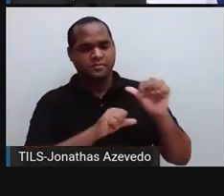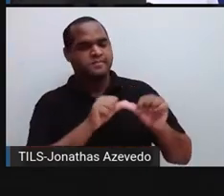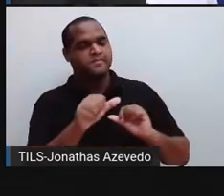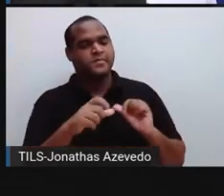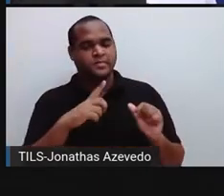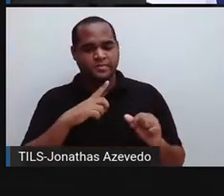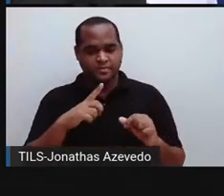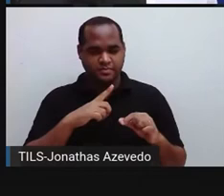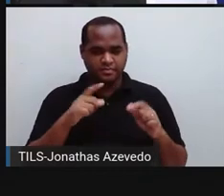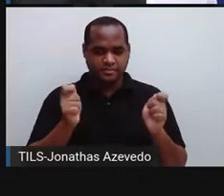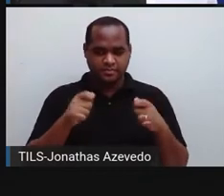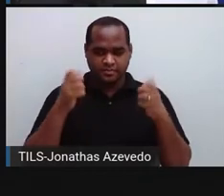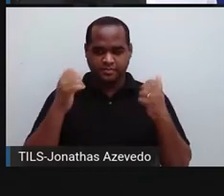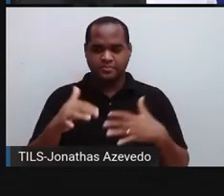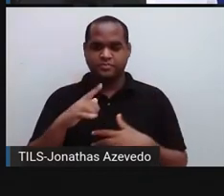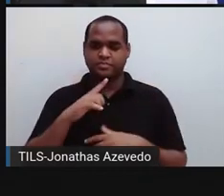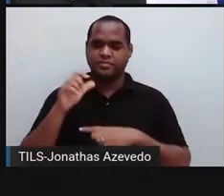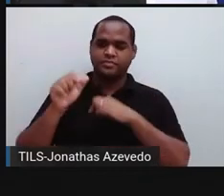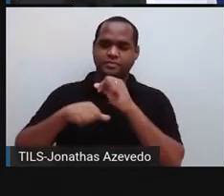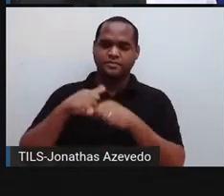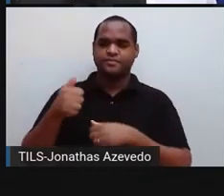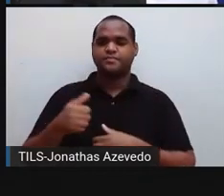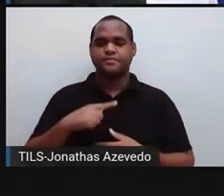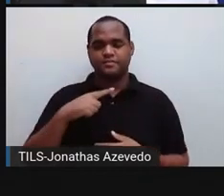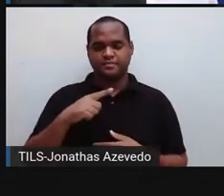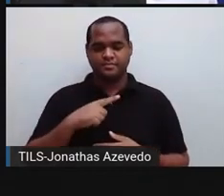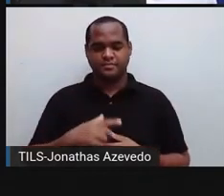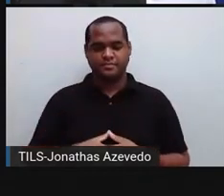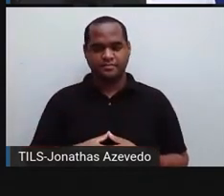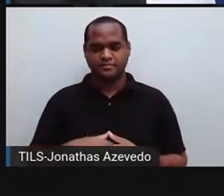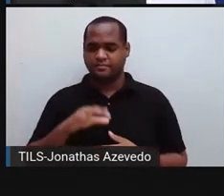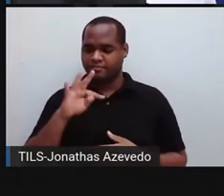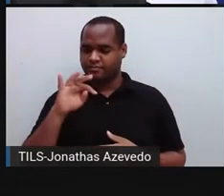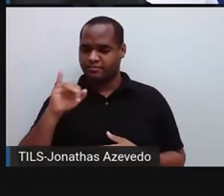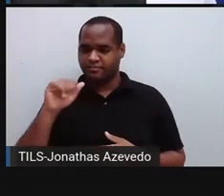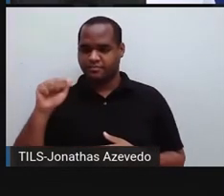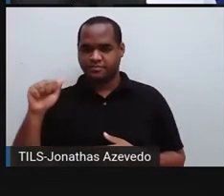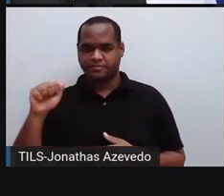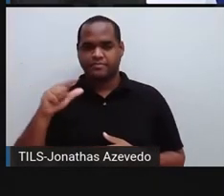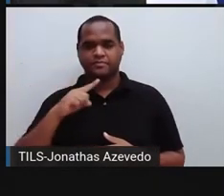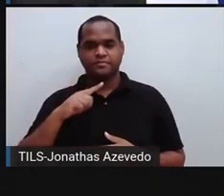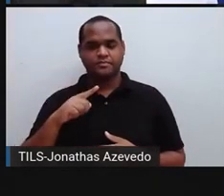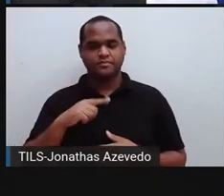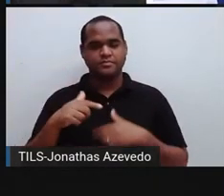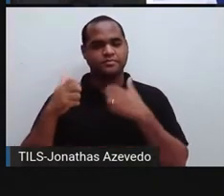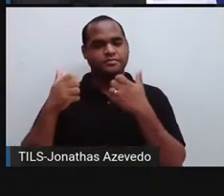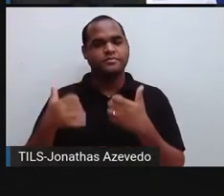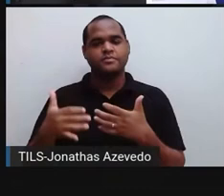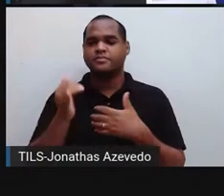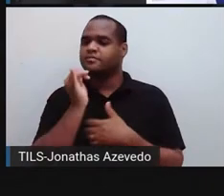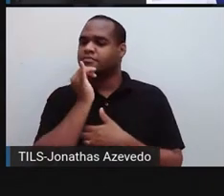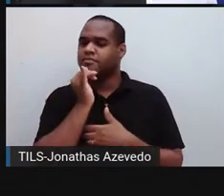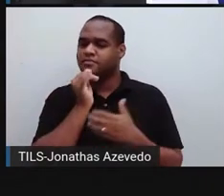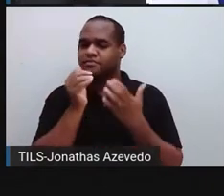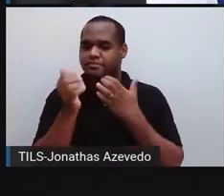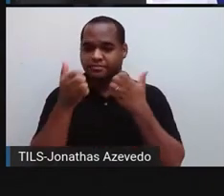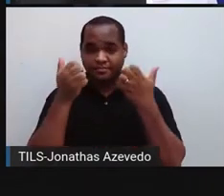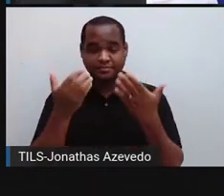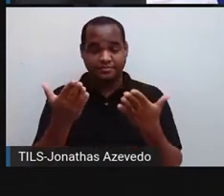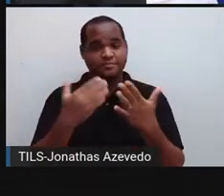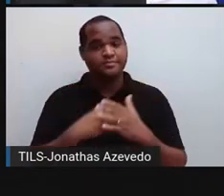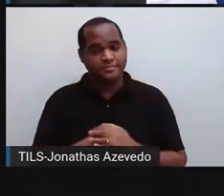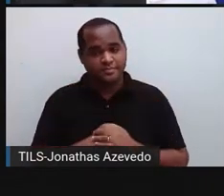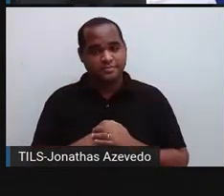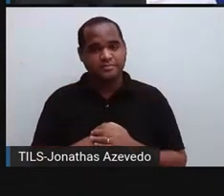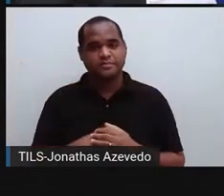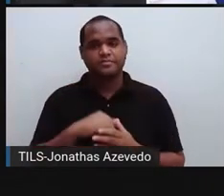dele ali dentro daquela cadeia, daquela teia, desculpa. E a gente vai ver esse exemplo aí agora. Isso